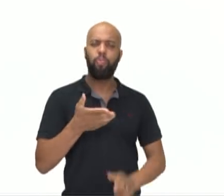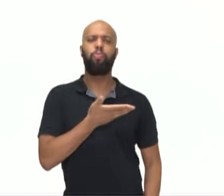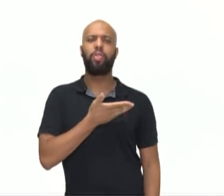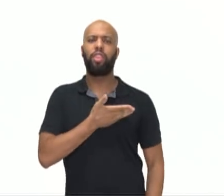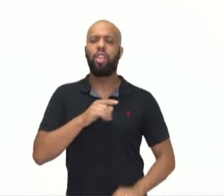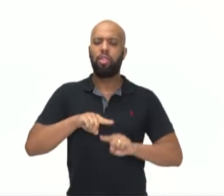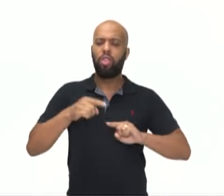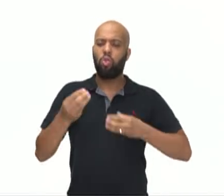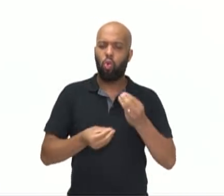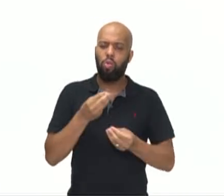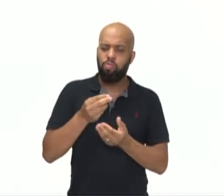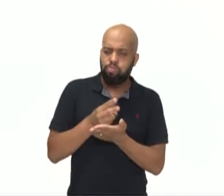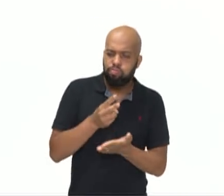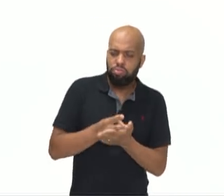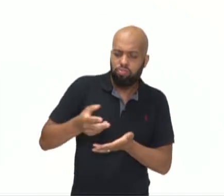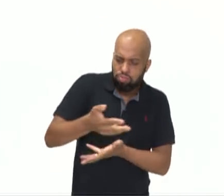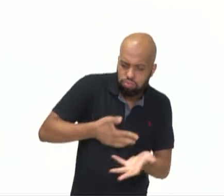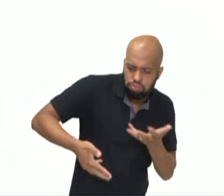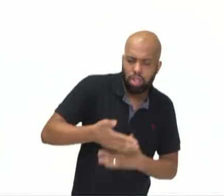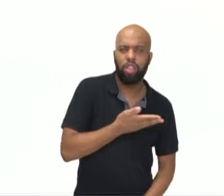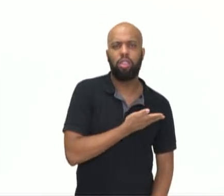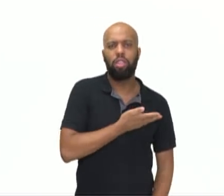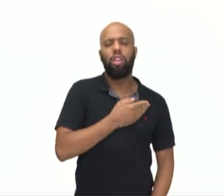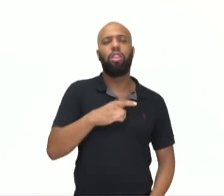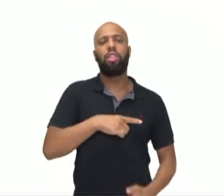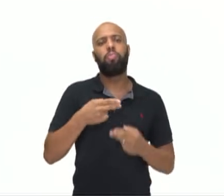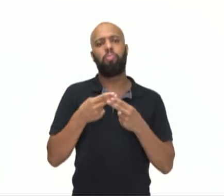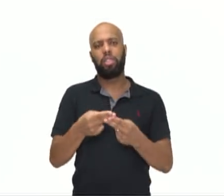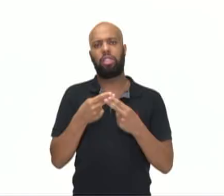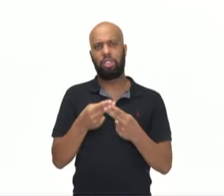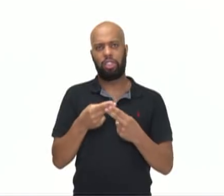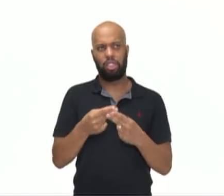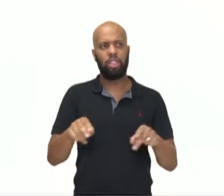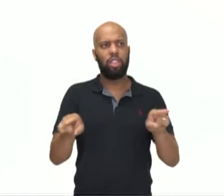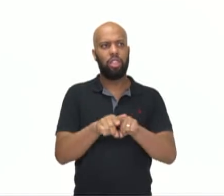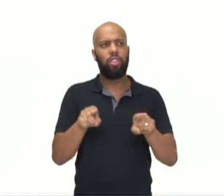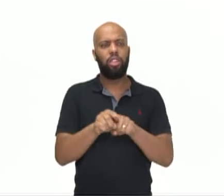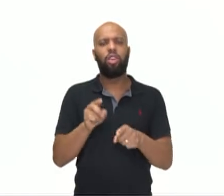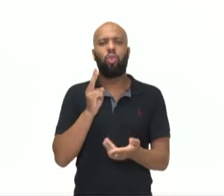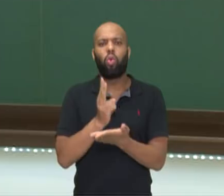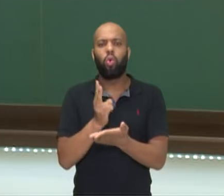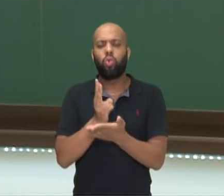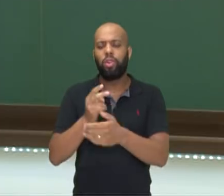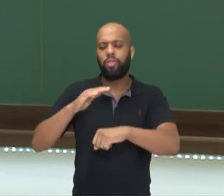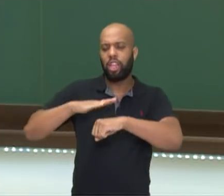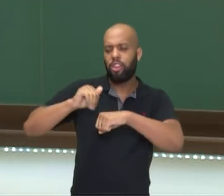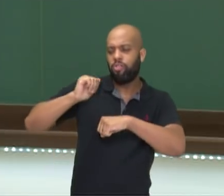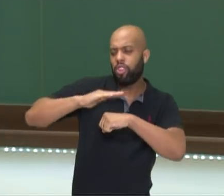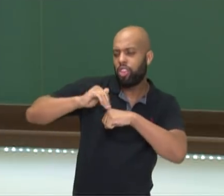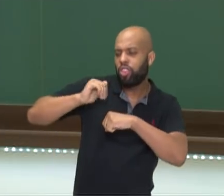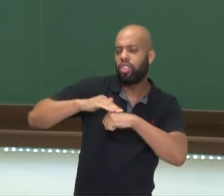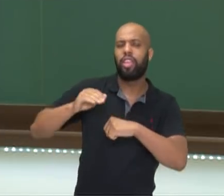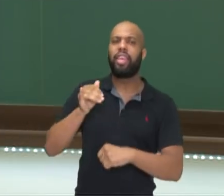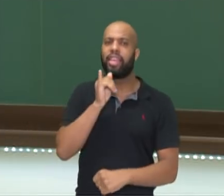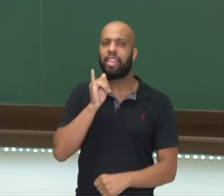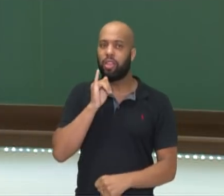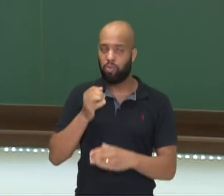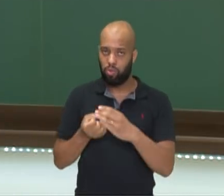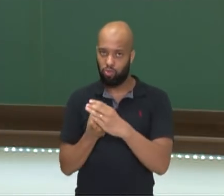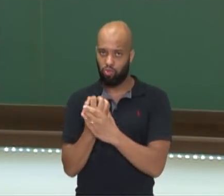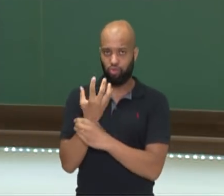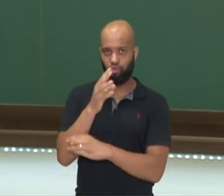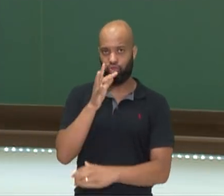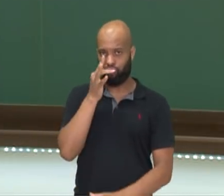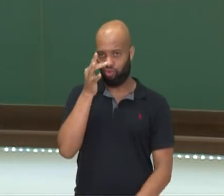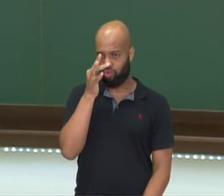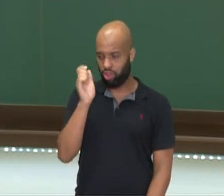uma amizade, você precisa ter paciência e manter uma efetividade, como uma plantinha, que você tem que regar sempre, colocar